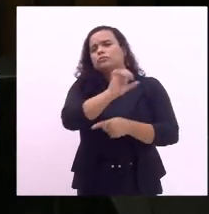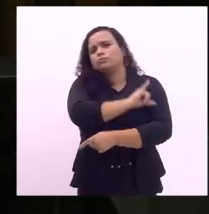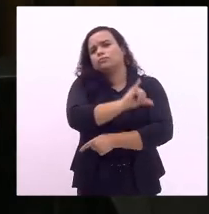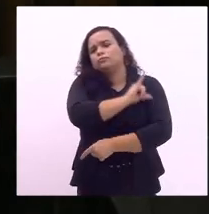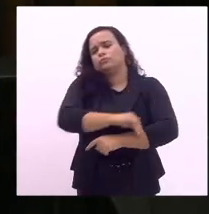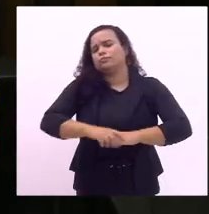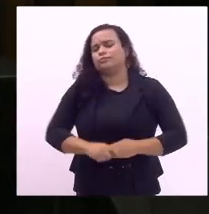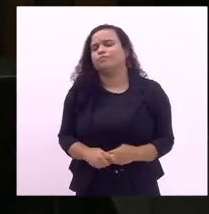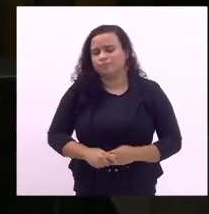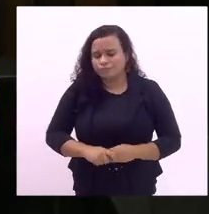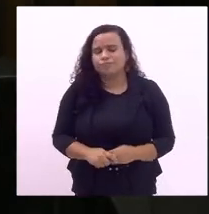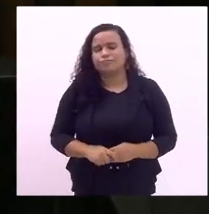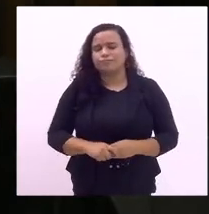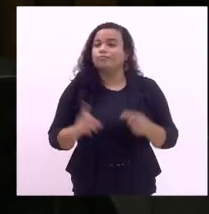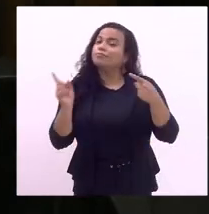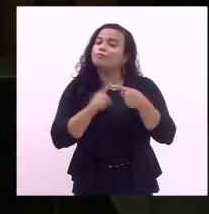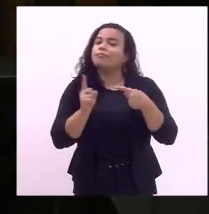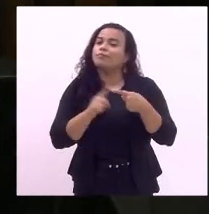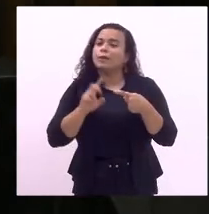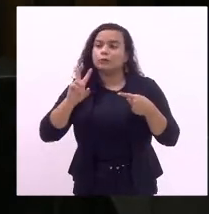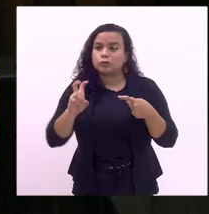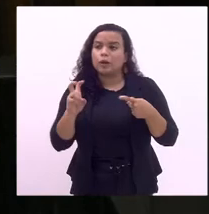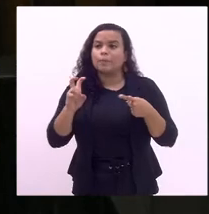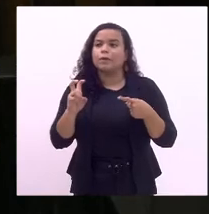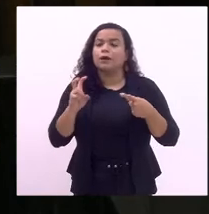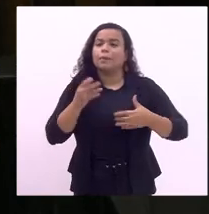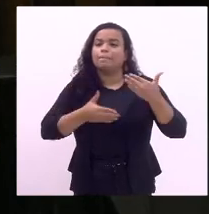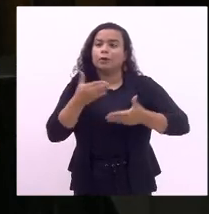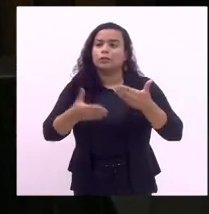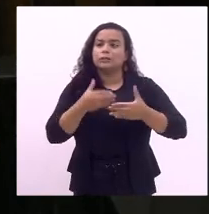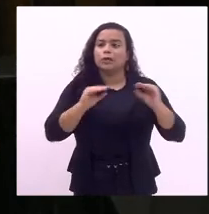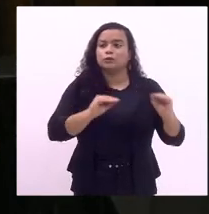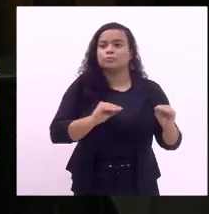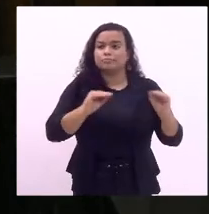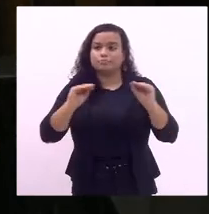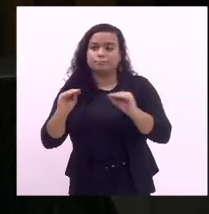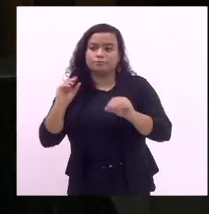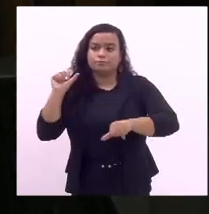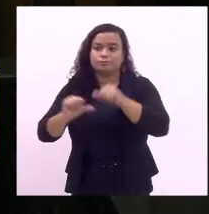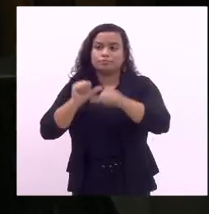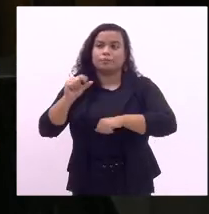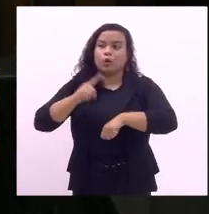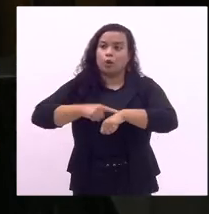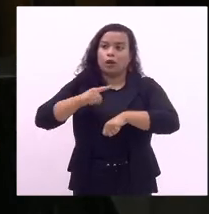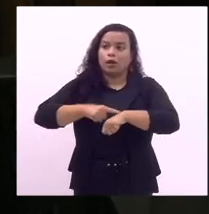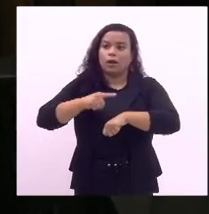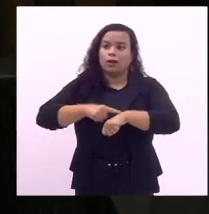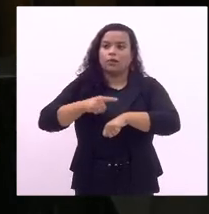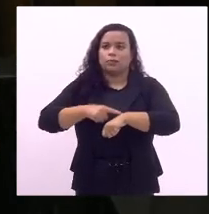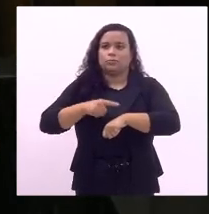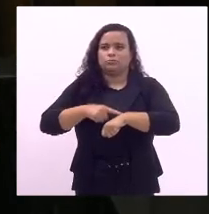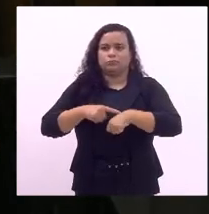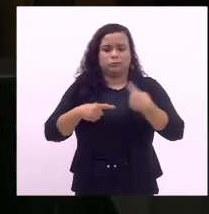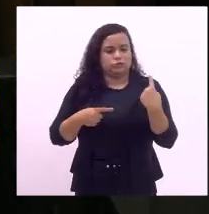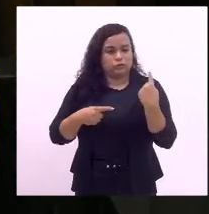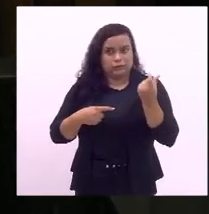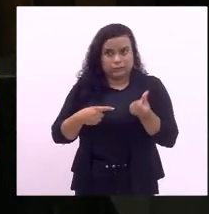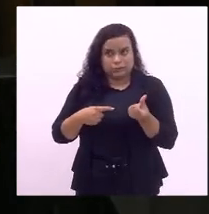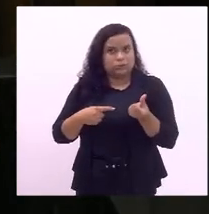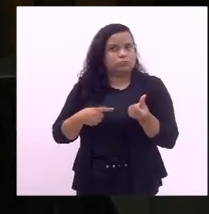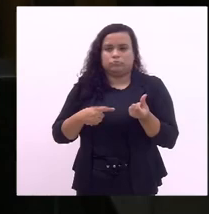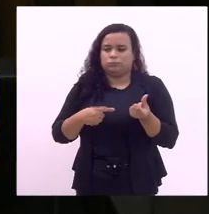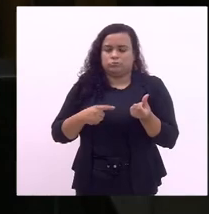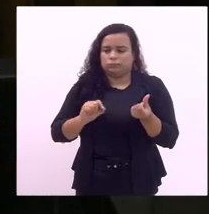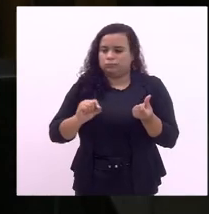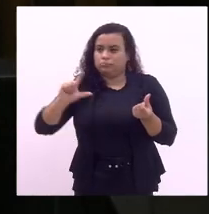primeira delas, Tia Ju, diz respeito ao processo de migração da carga horária dos professores de 16 para 30 horas.